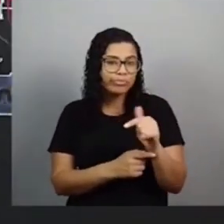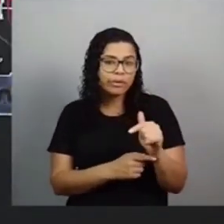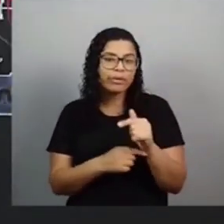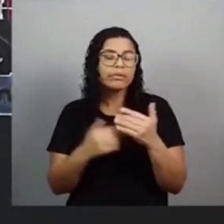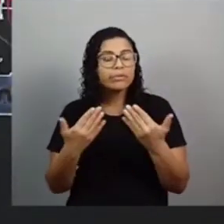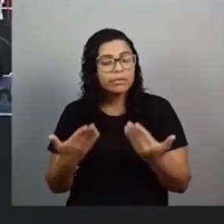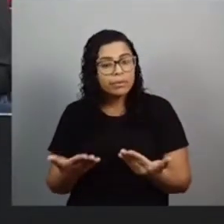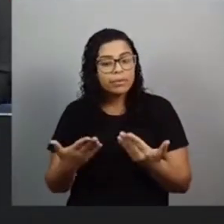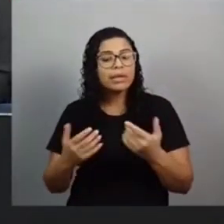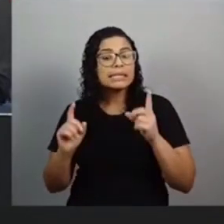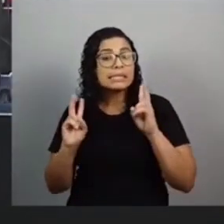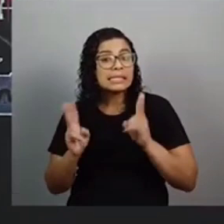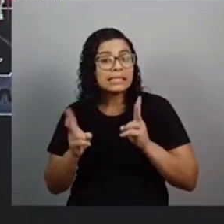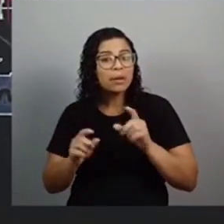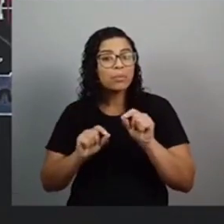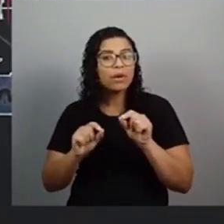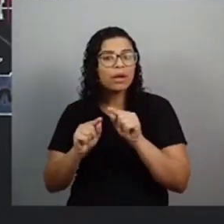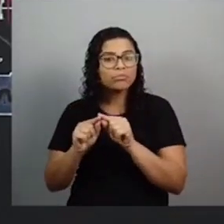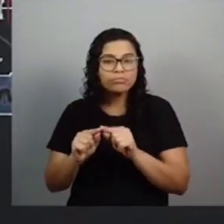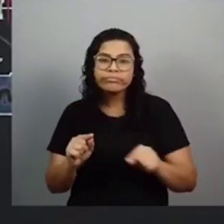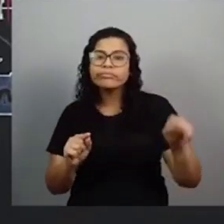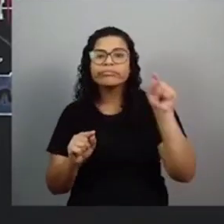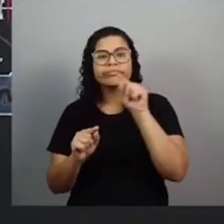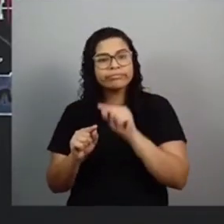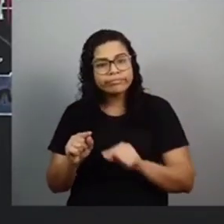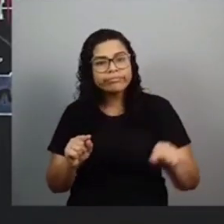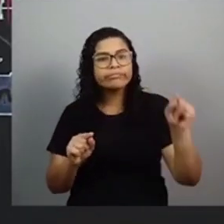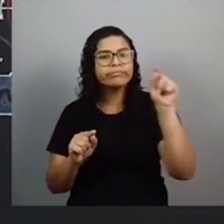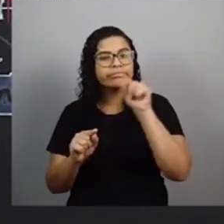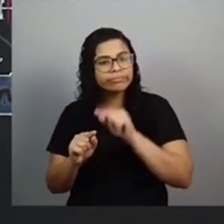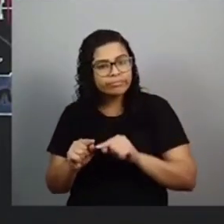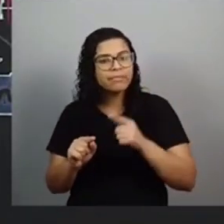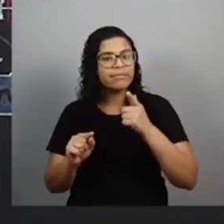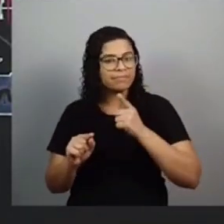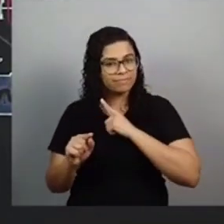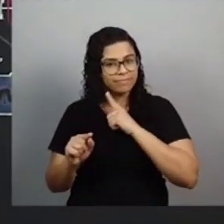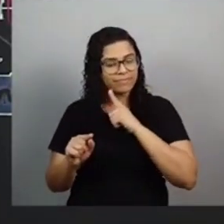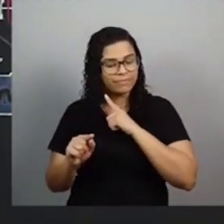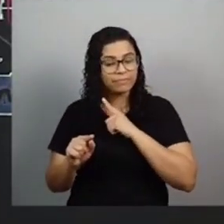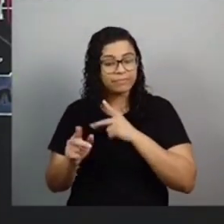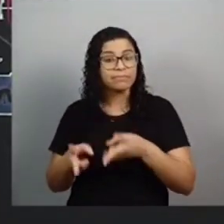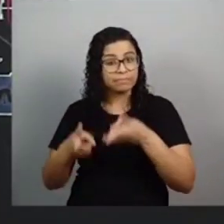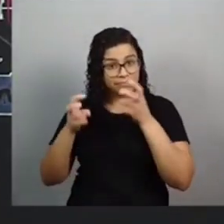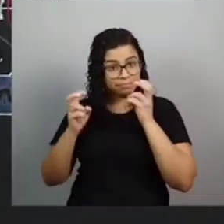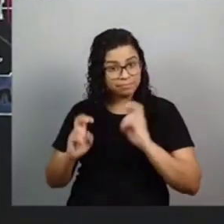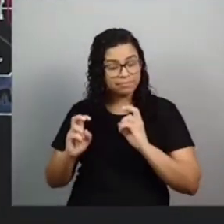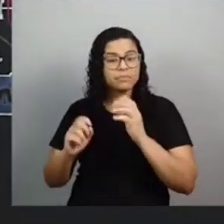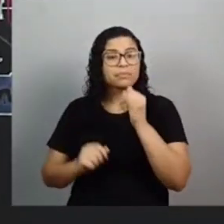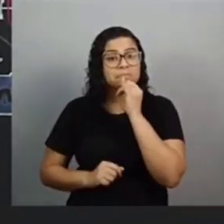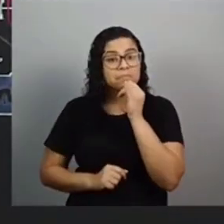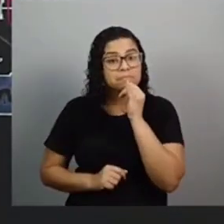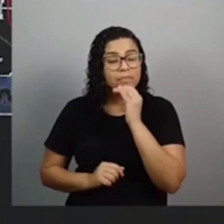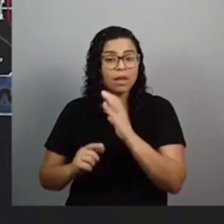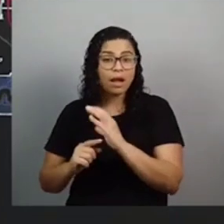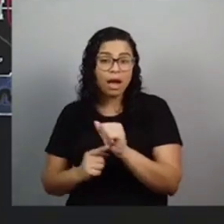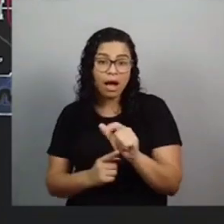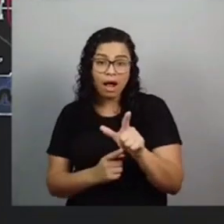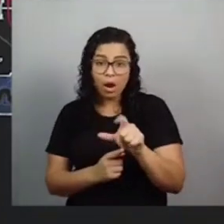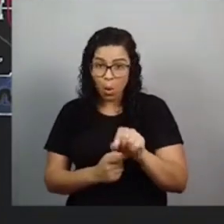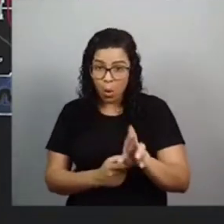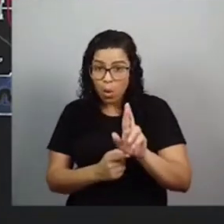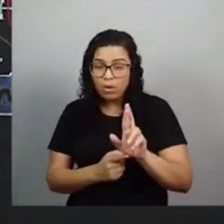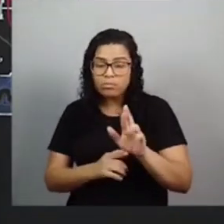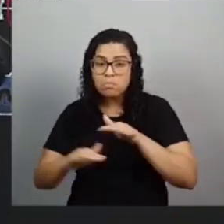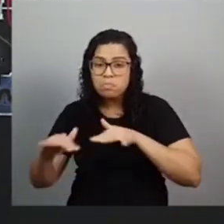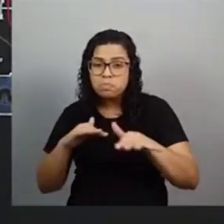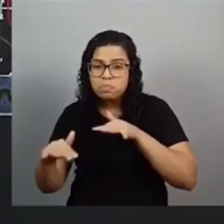vai ter sempre um ciclo, porque repare, ela recebeu da fonte quente, ela então promoveu o trabalho, a realização, o movimento,